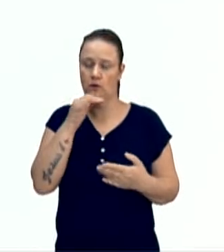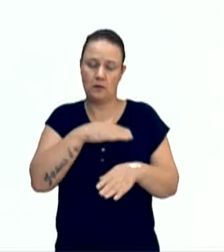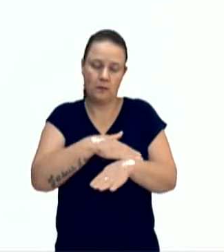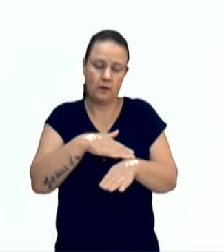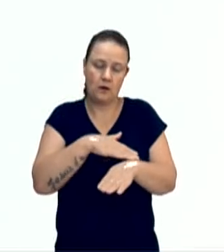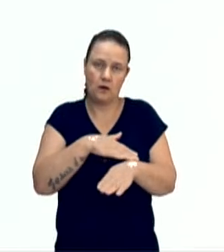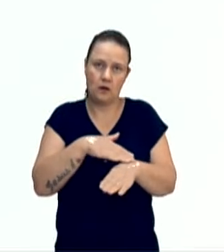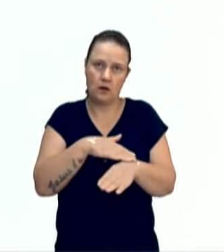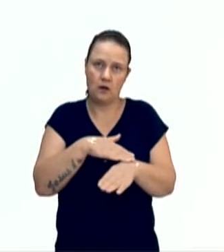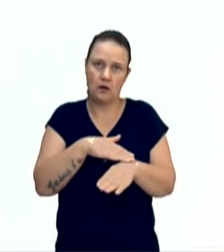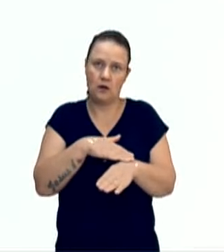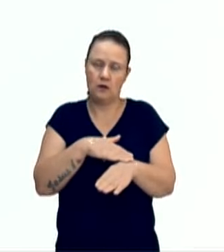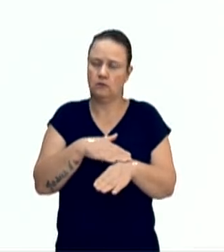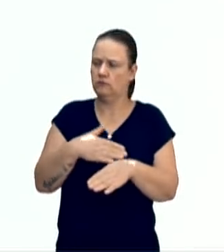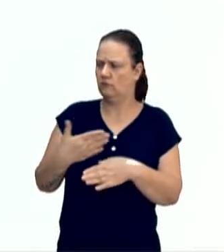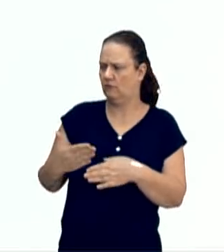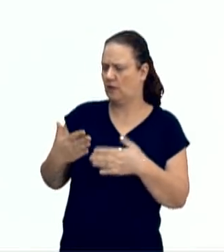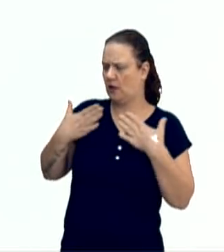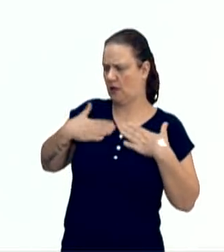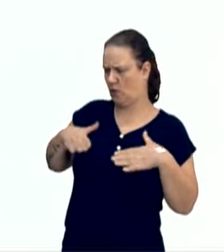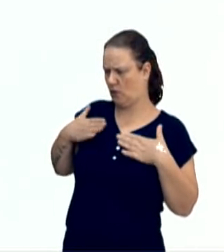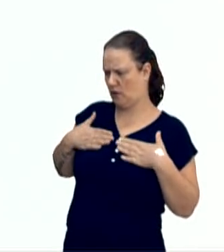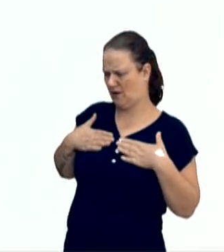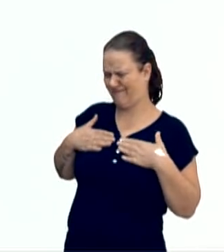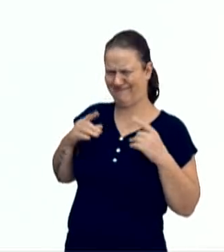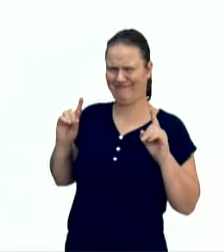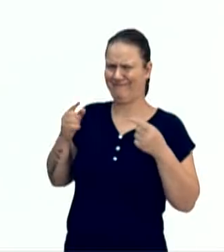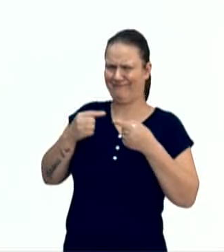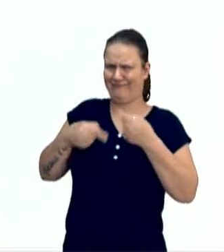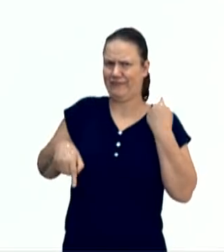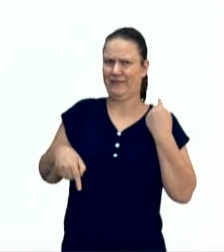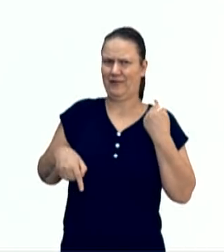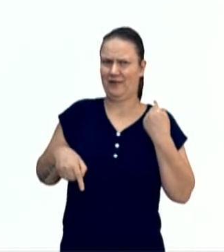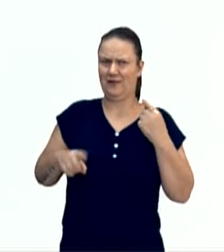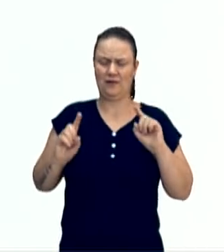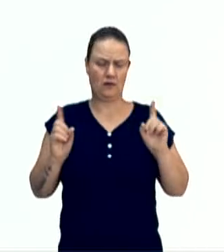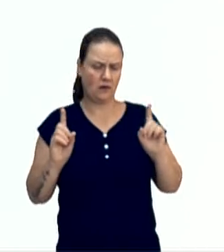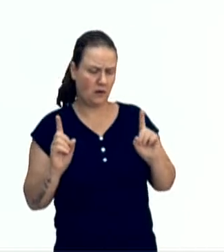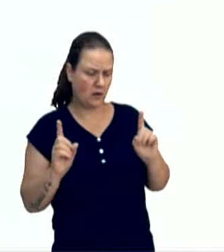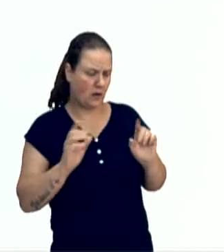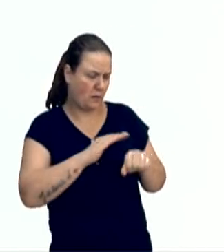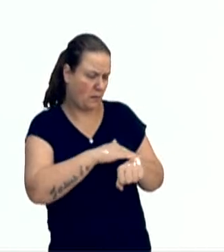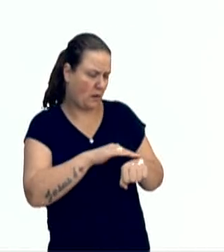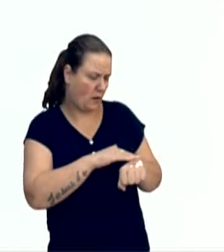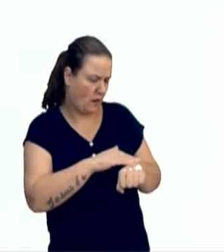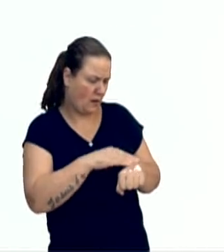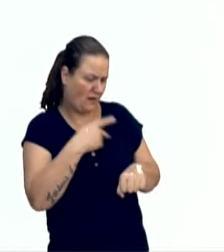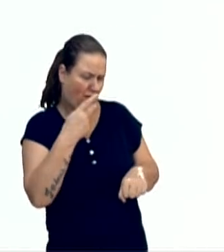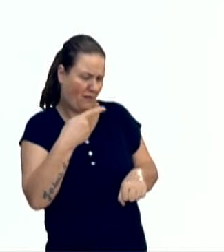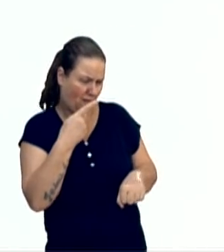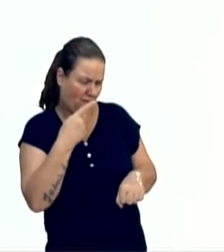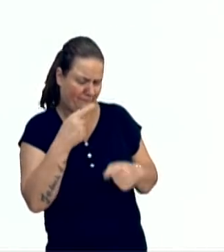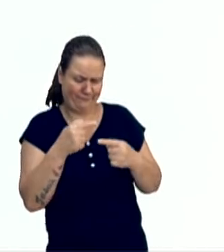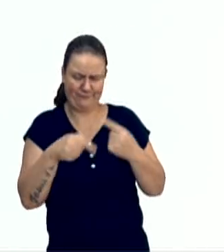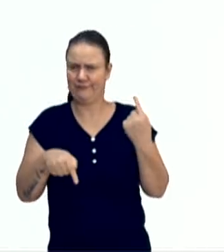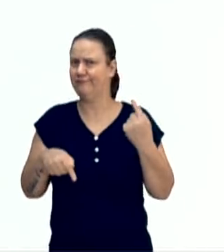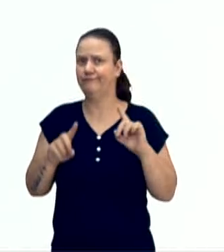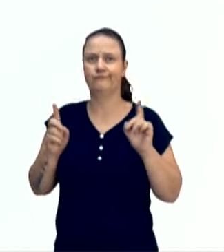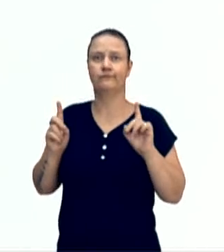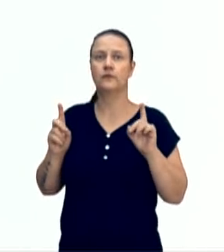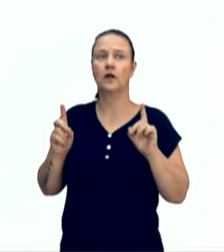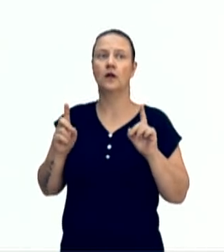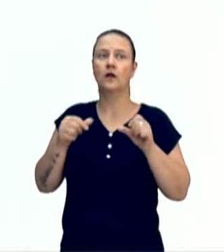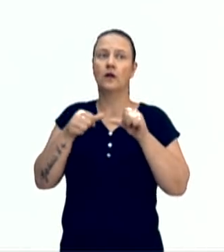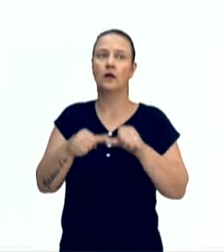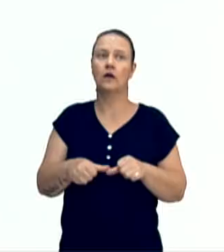branda. Não, né? Fala e dura. Não, né? Pele e fala. Não. O que